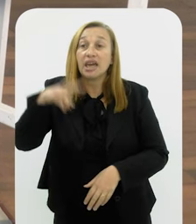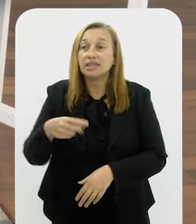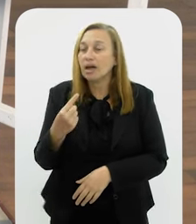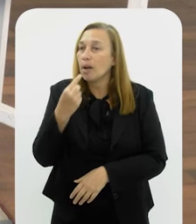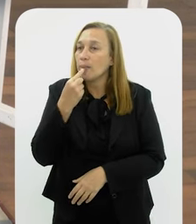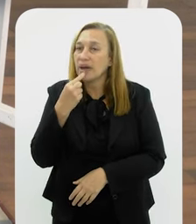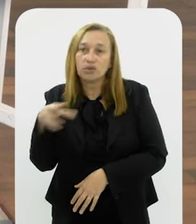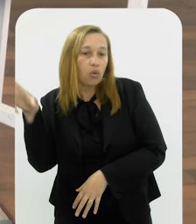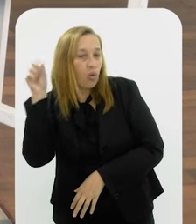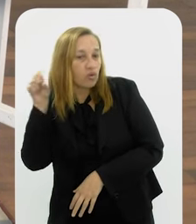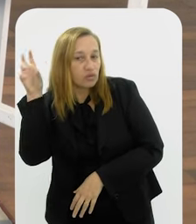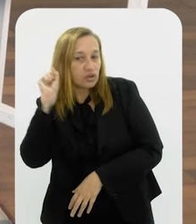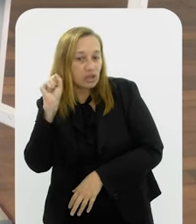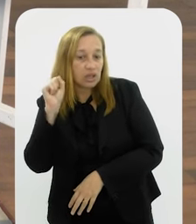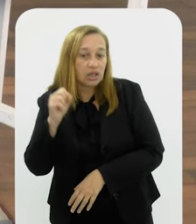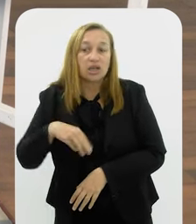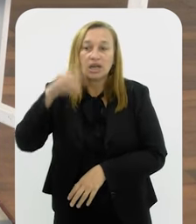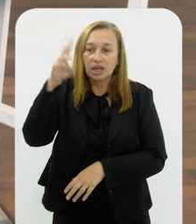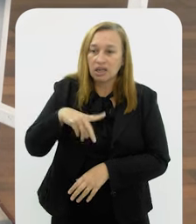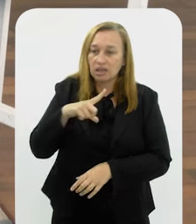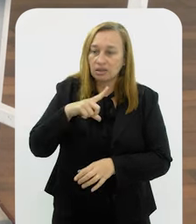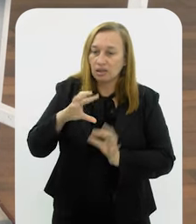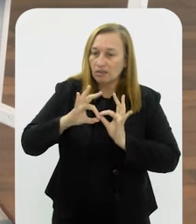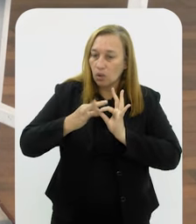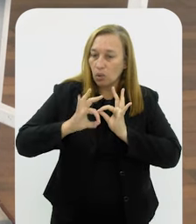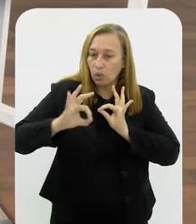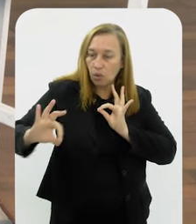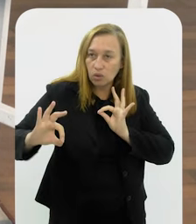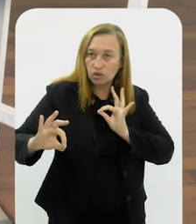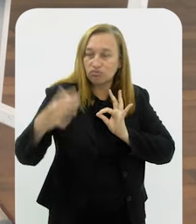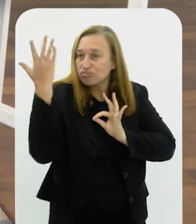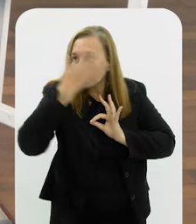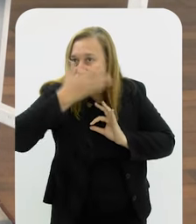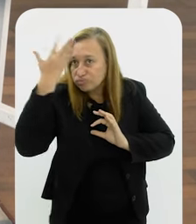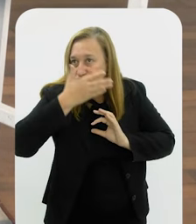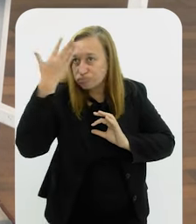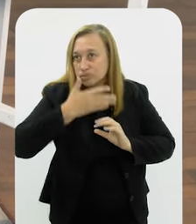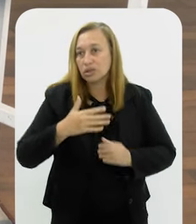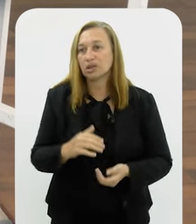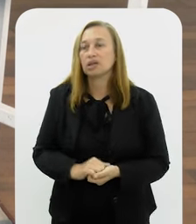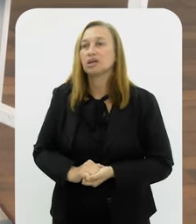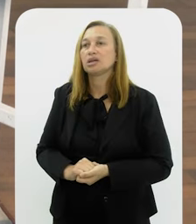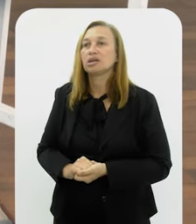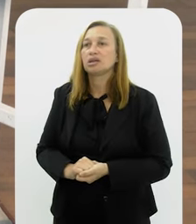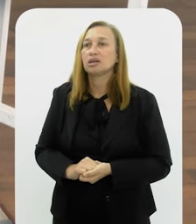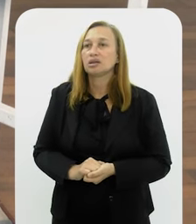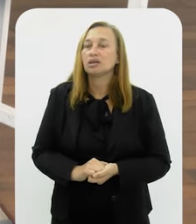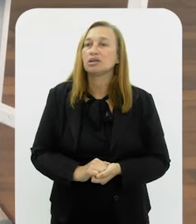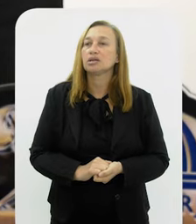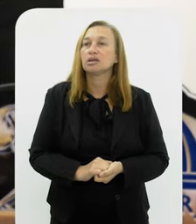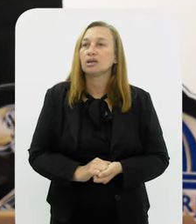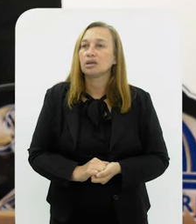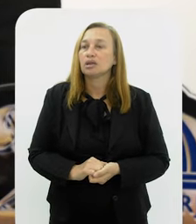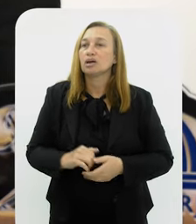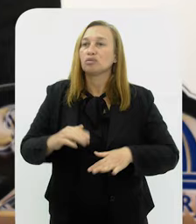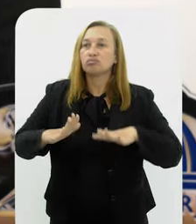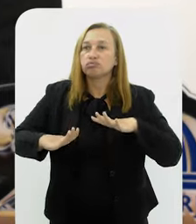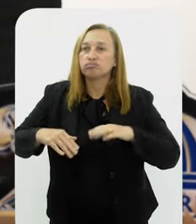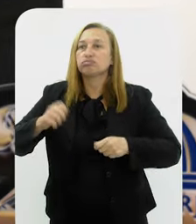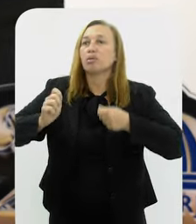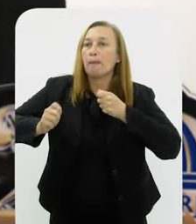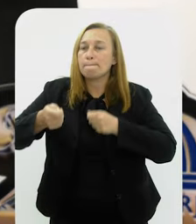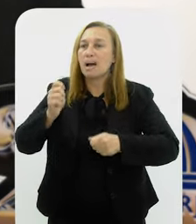ouvia. Quem não estava, foi suficiente. Nesse ano do Nelson Cavaquinho, em especial, a gente conseguia, justamente porque era uma batida muito